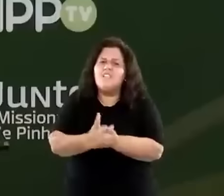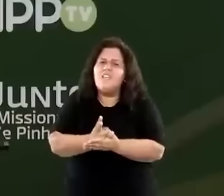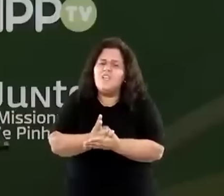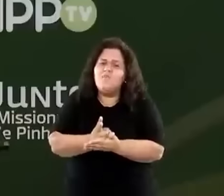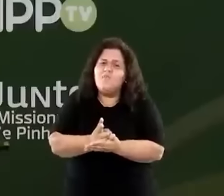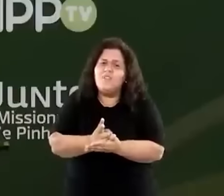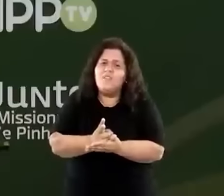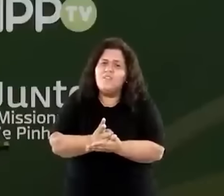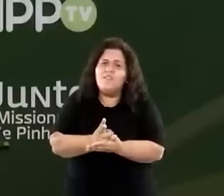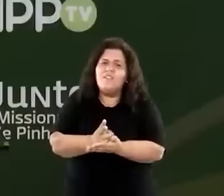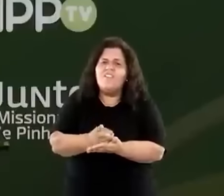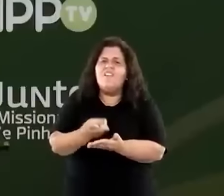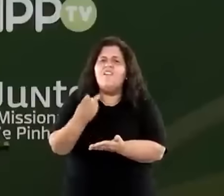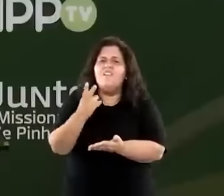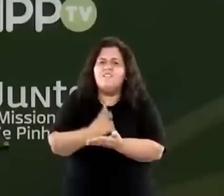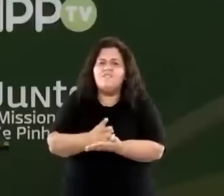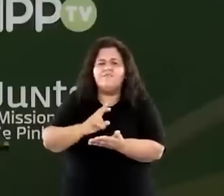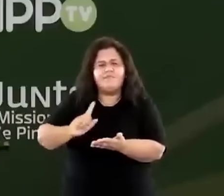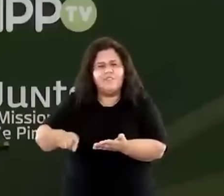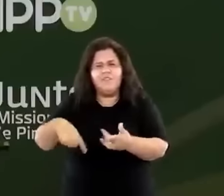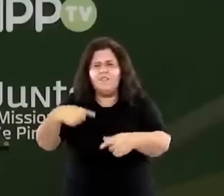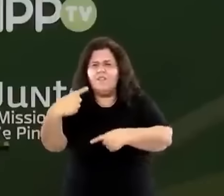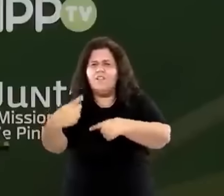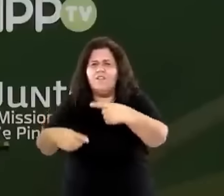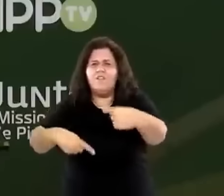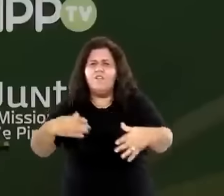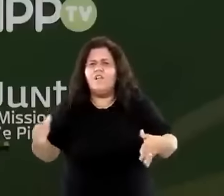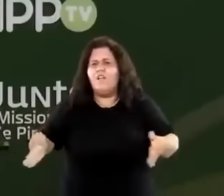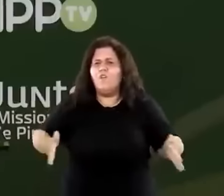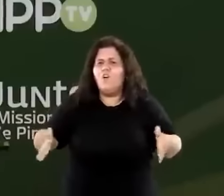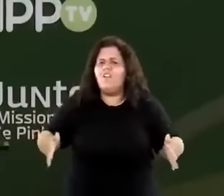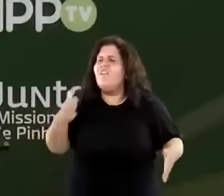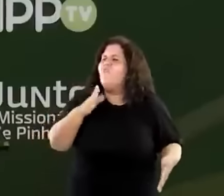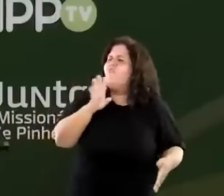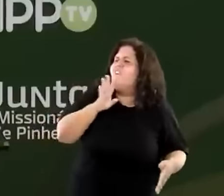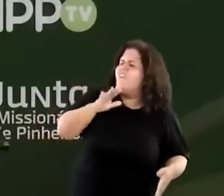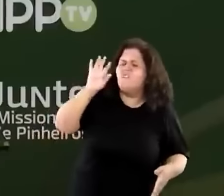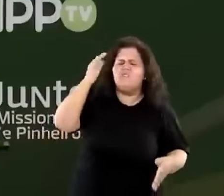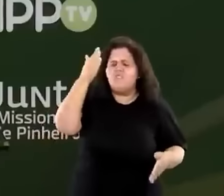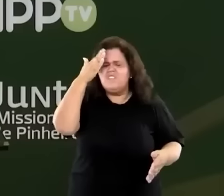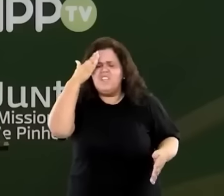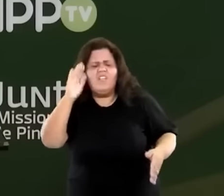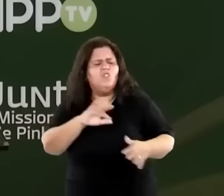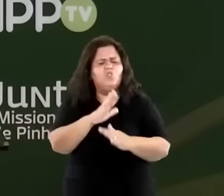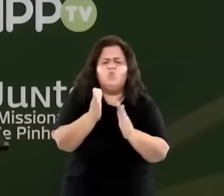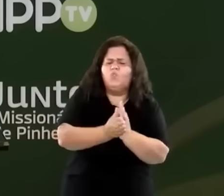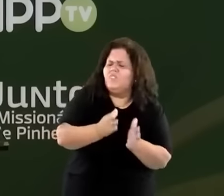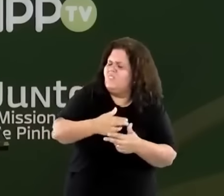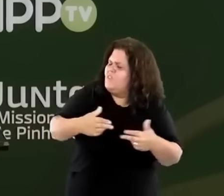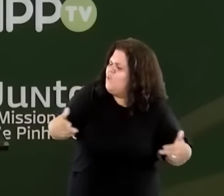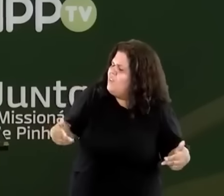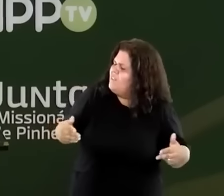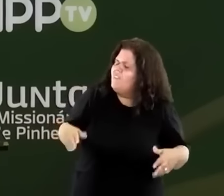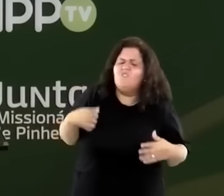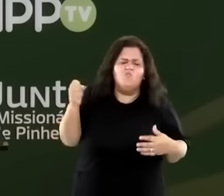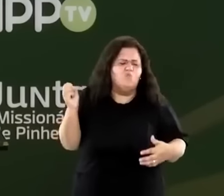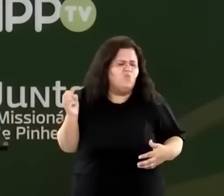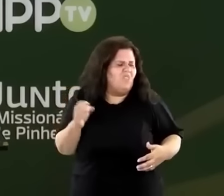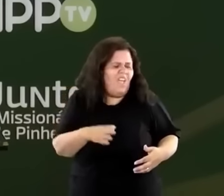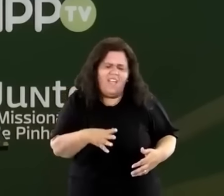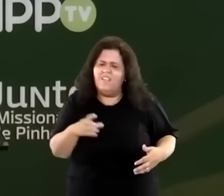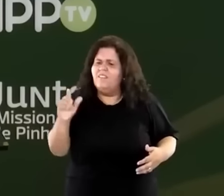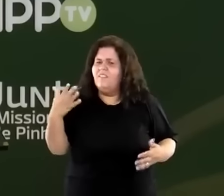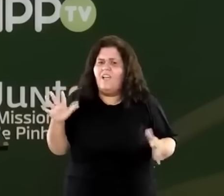um tempo na eternidade se eu posso falar em tempo em eternidade você pode dizer agora já sei tudo já conheço tudo Não tem novidade mais para mim o céu é